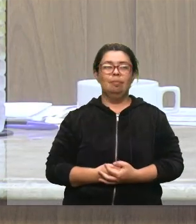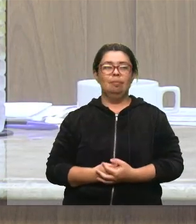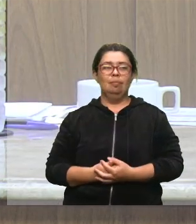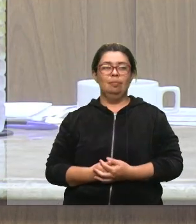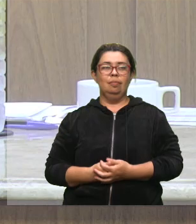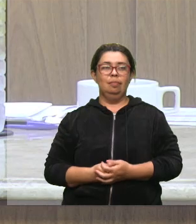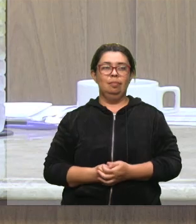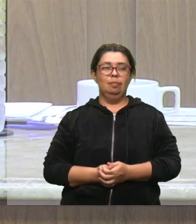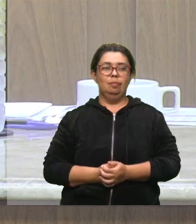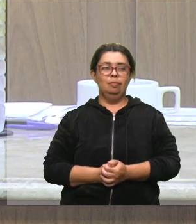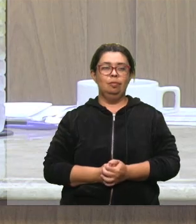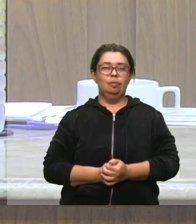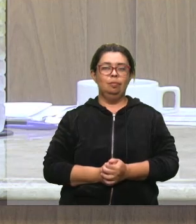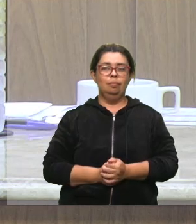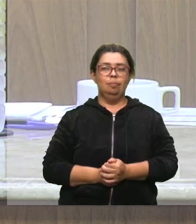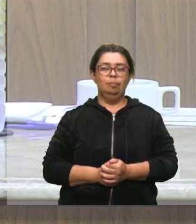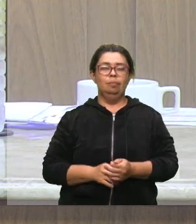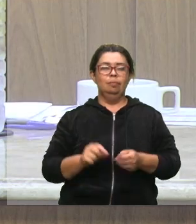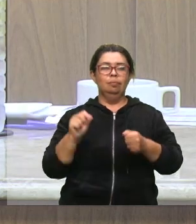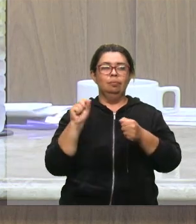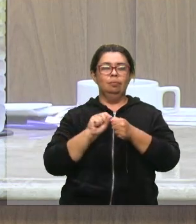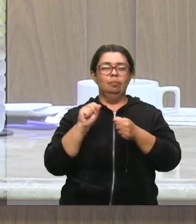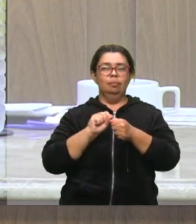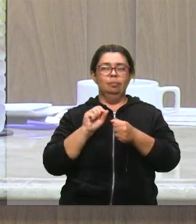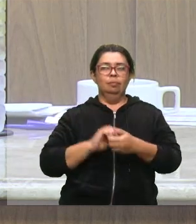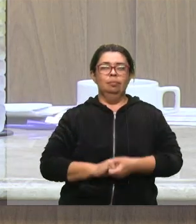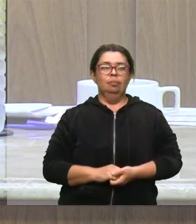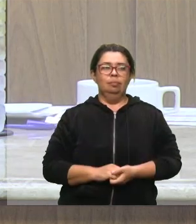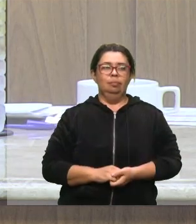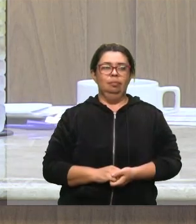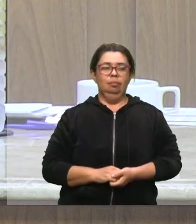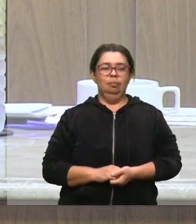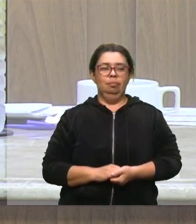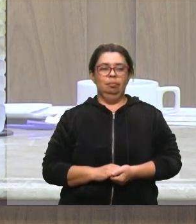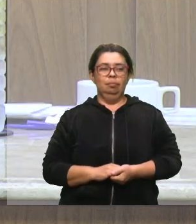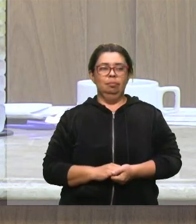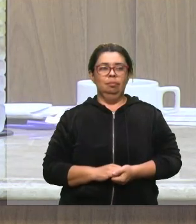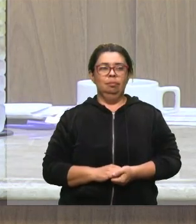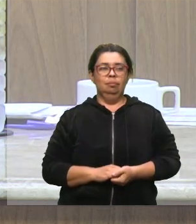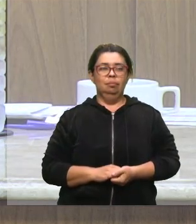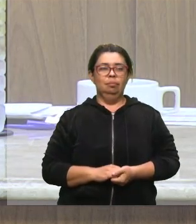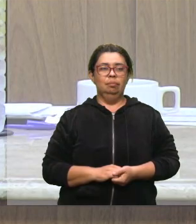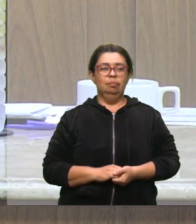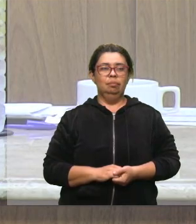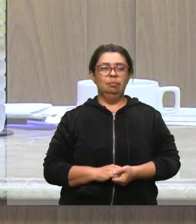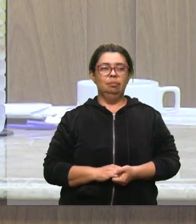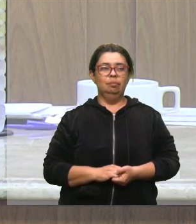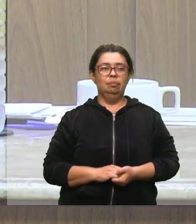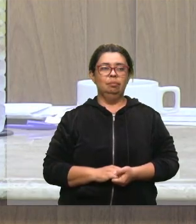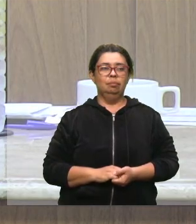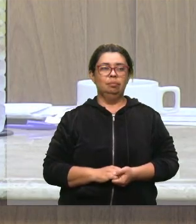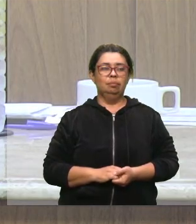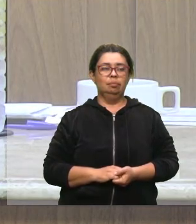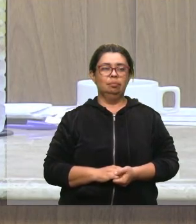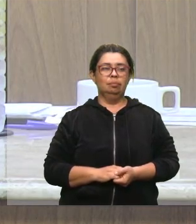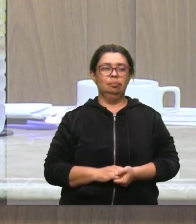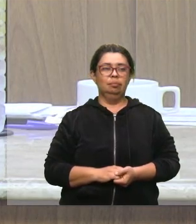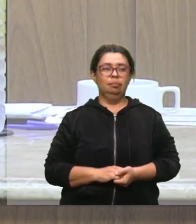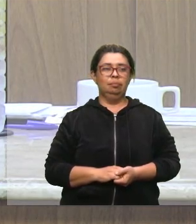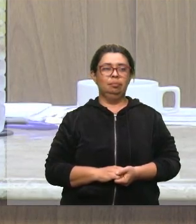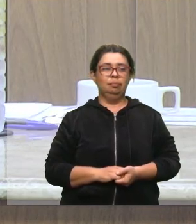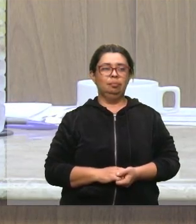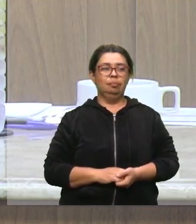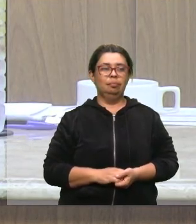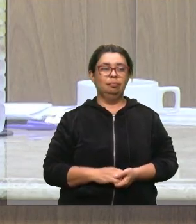na qualificação e melhoria do debate público. E gostaria de